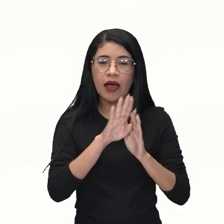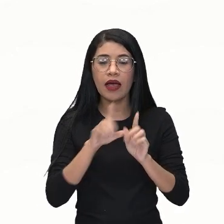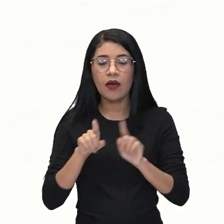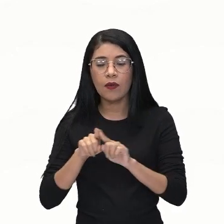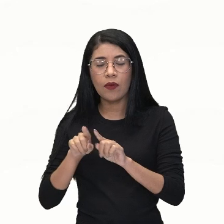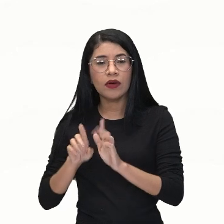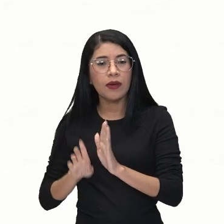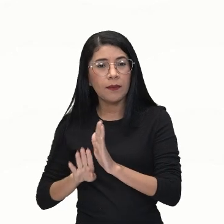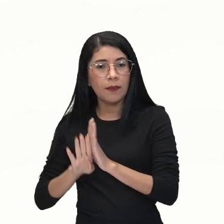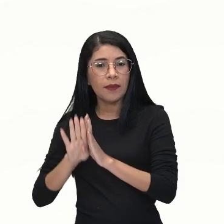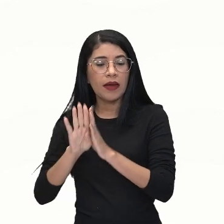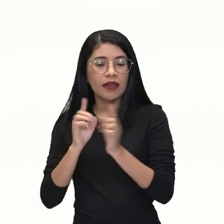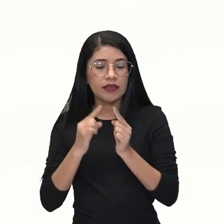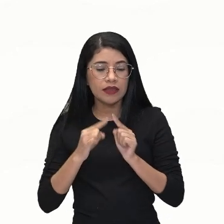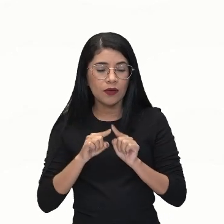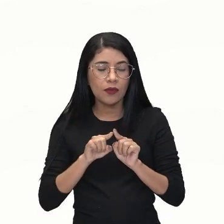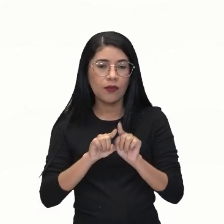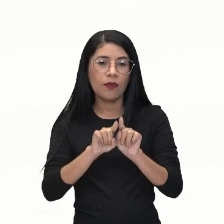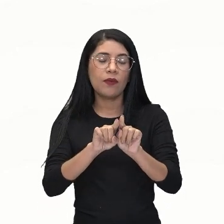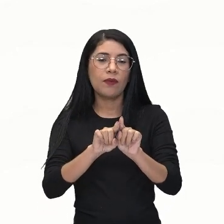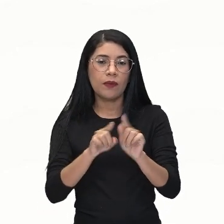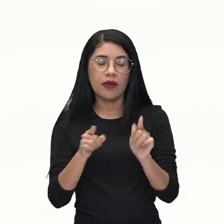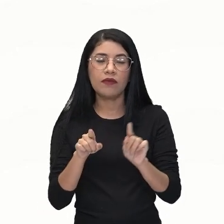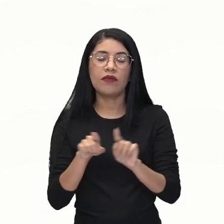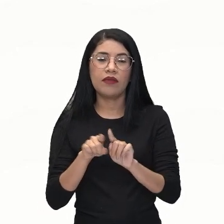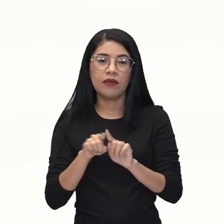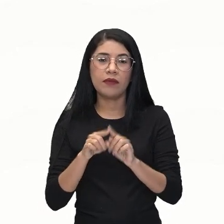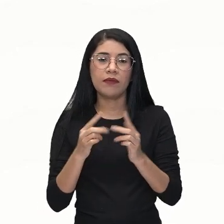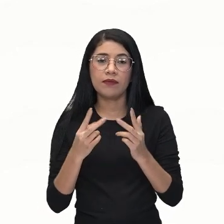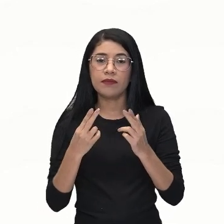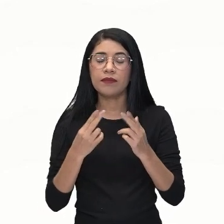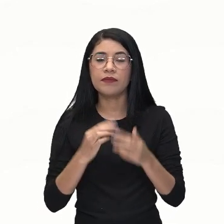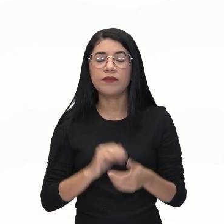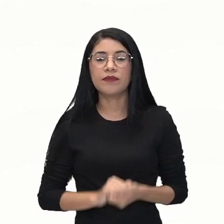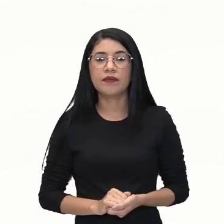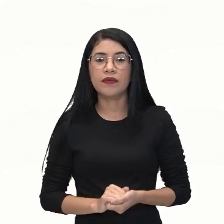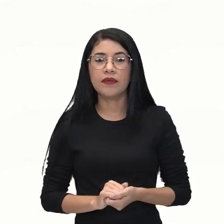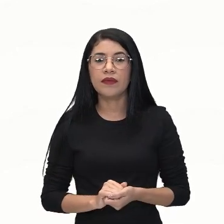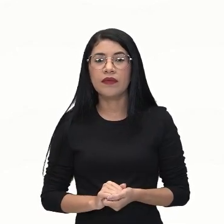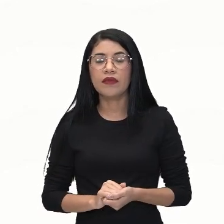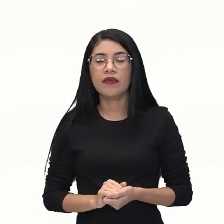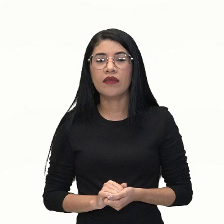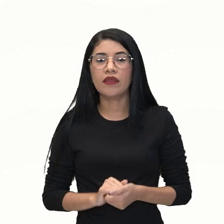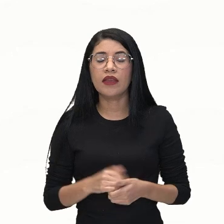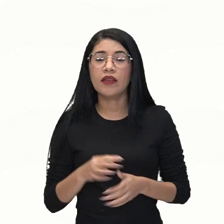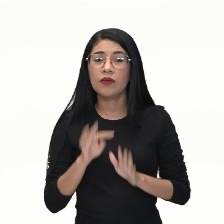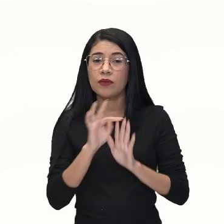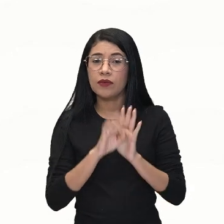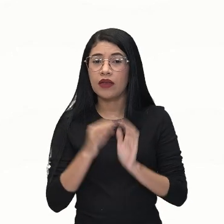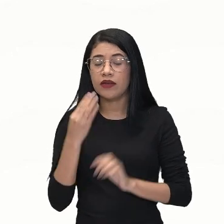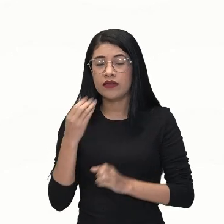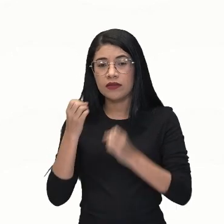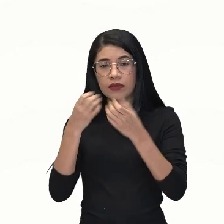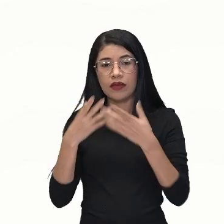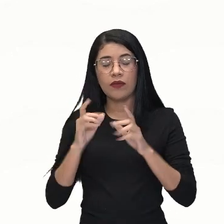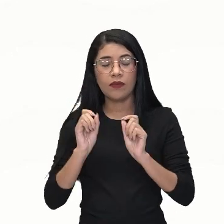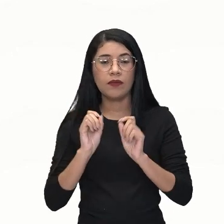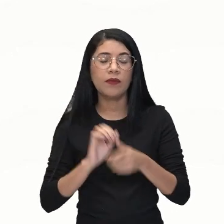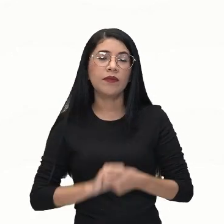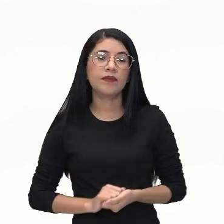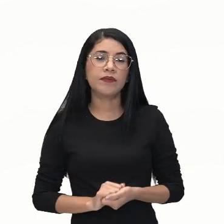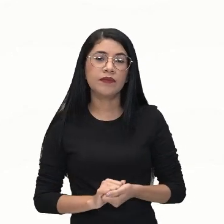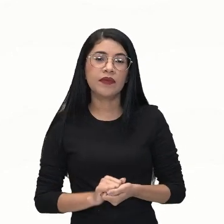aumenta proporcionalmente, tá? Então, acompanhe aqui comigo o texto. Ó. Considere a seguinte situação.